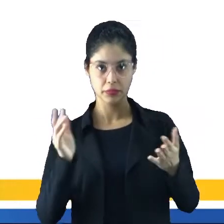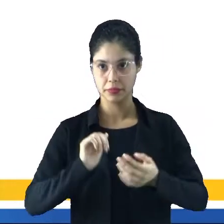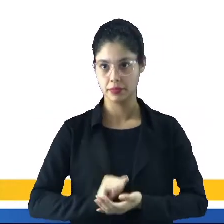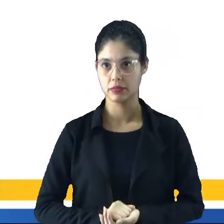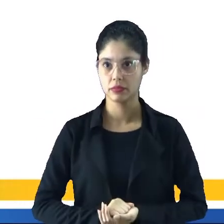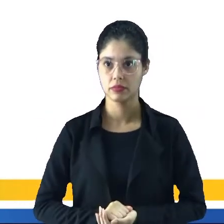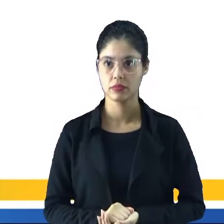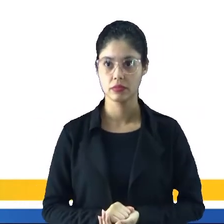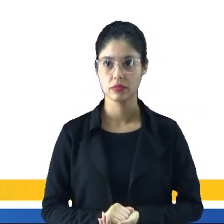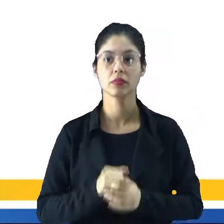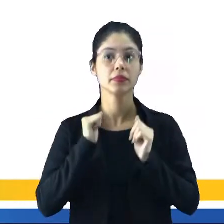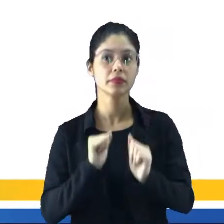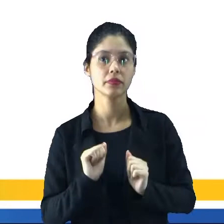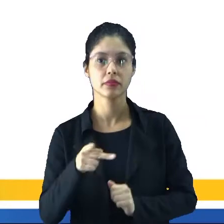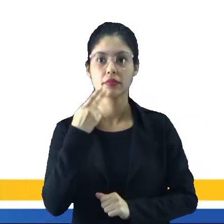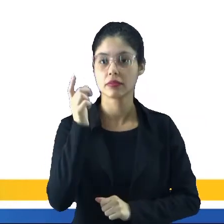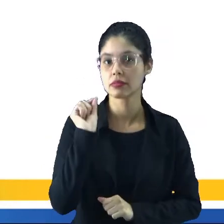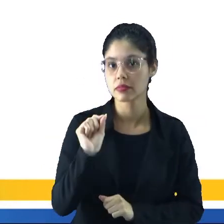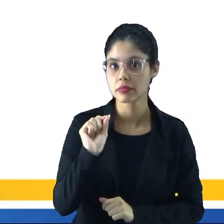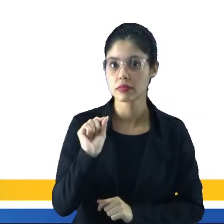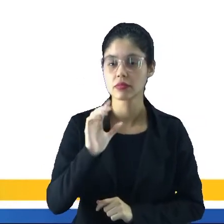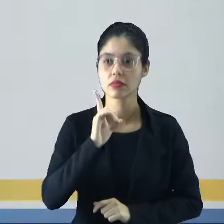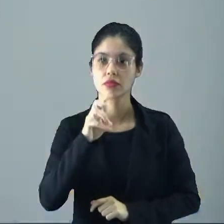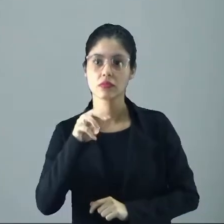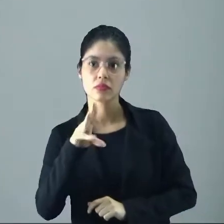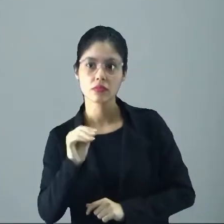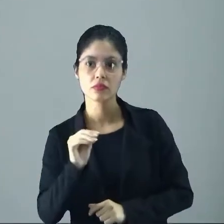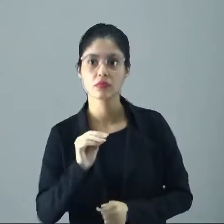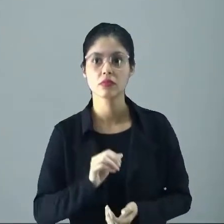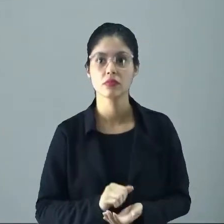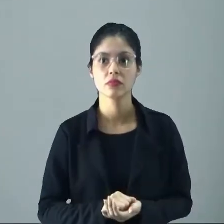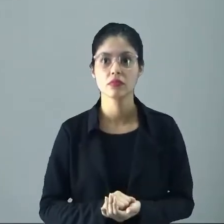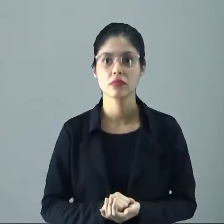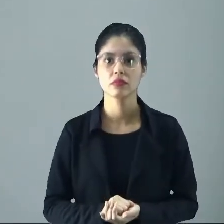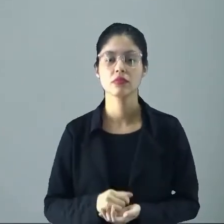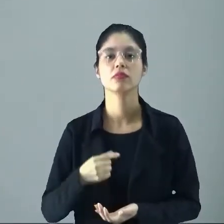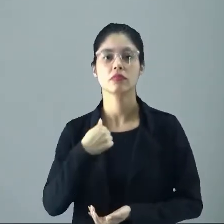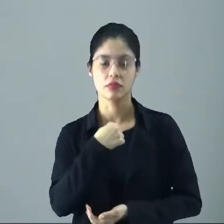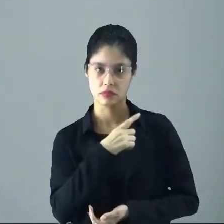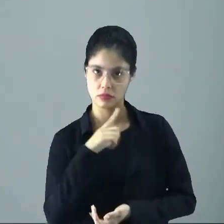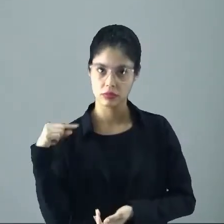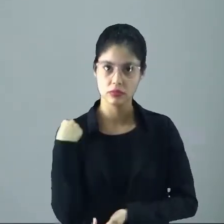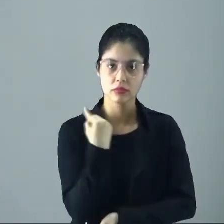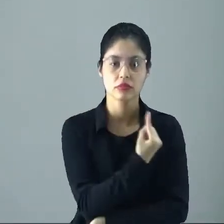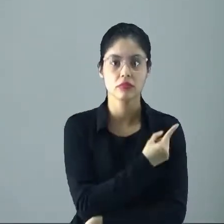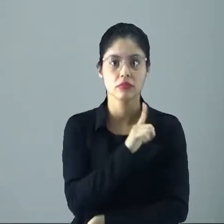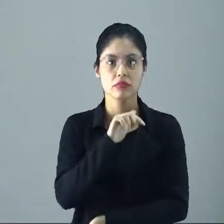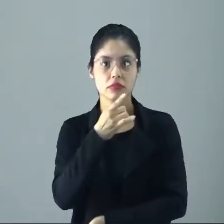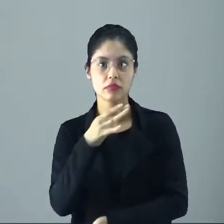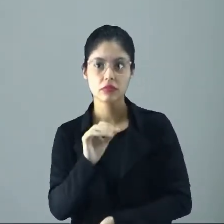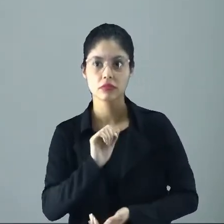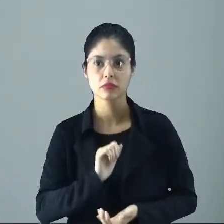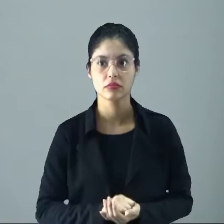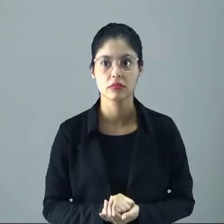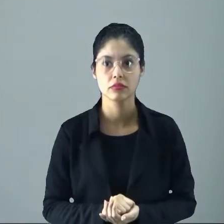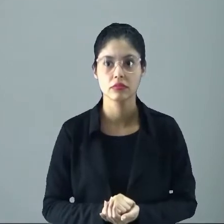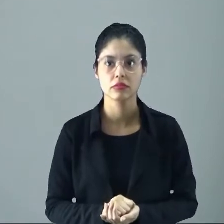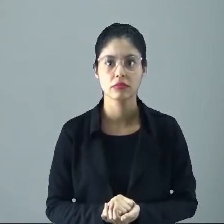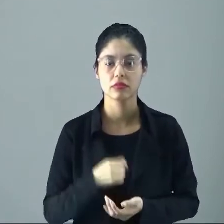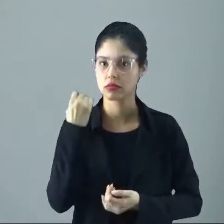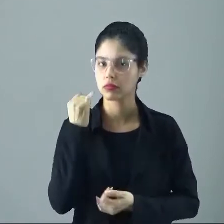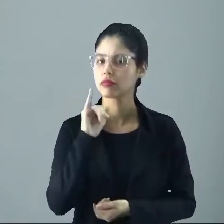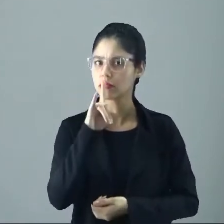Então, nós podemos dizer que nós temos domínio lexical de